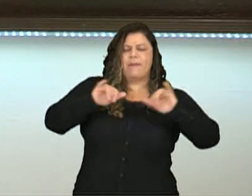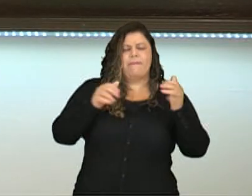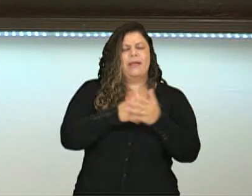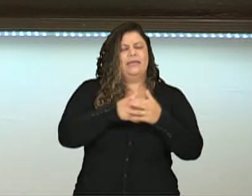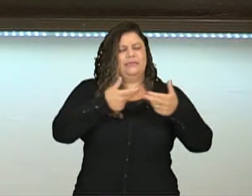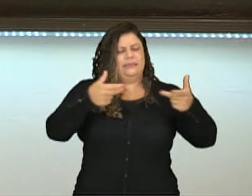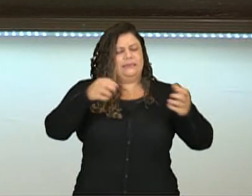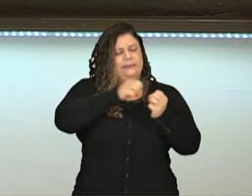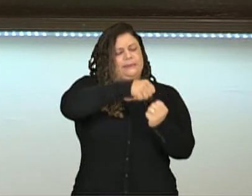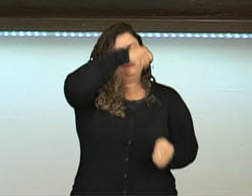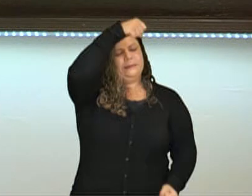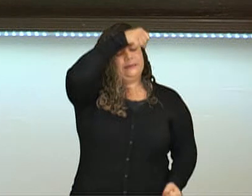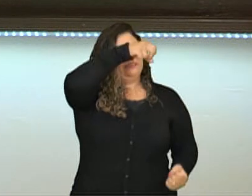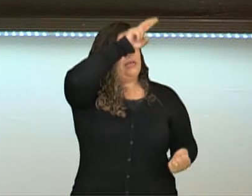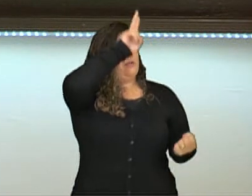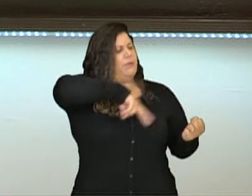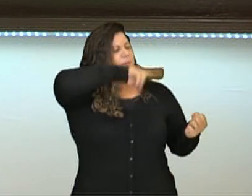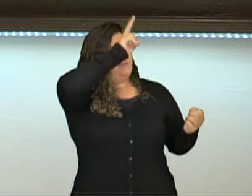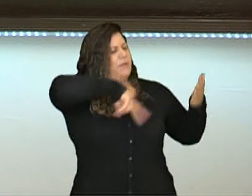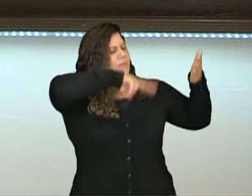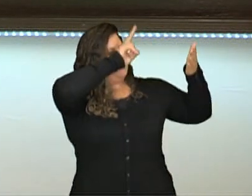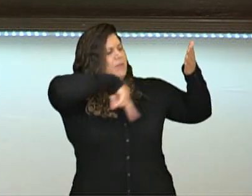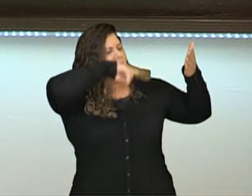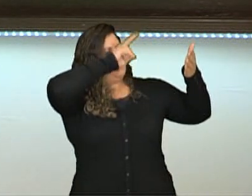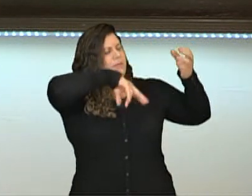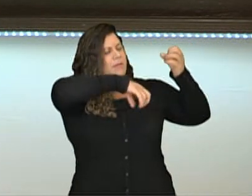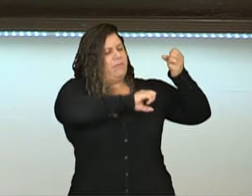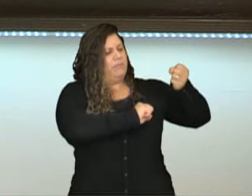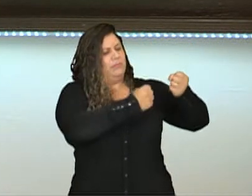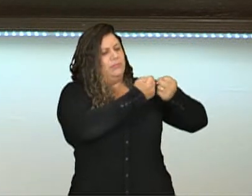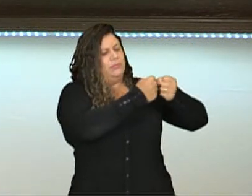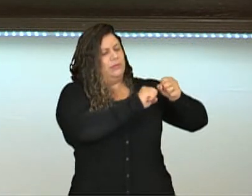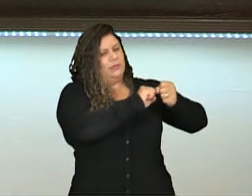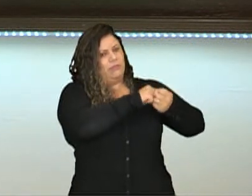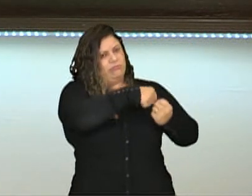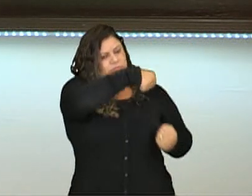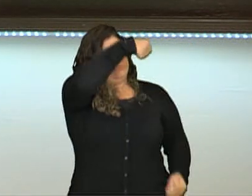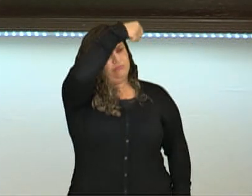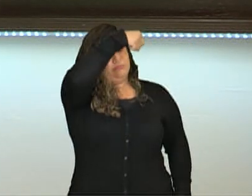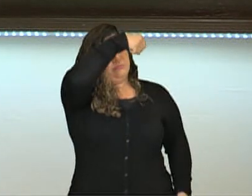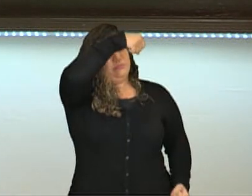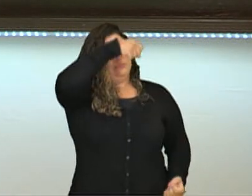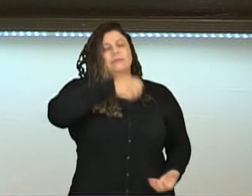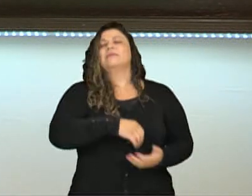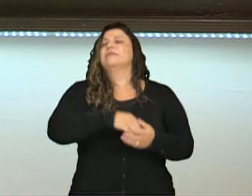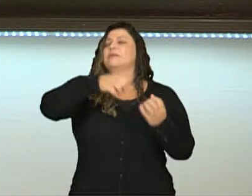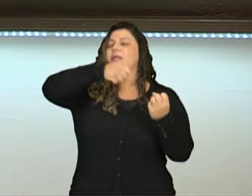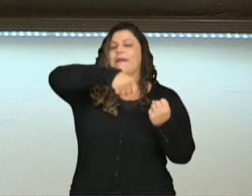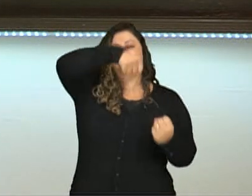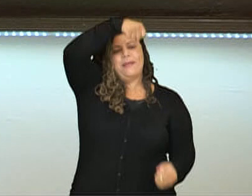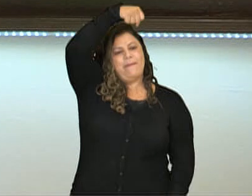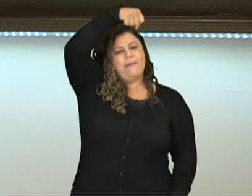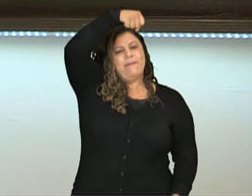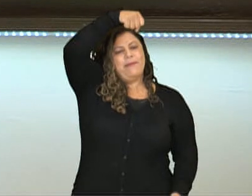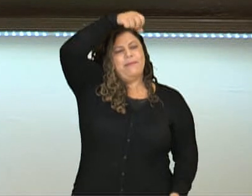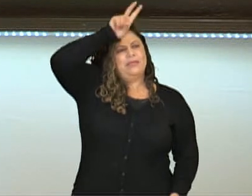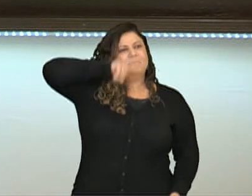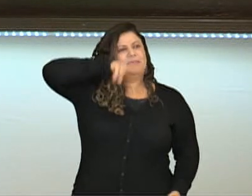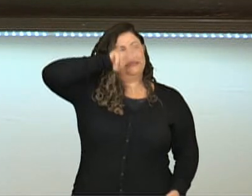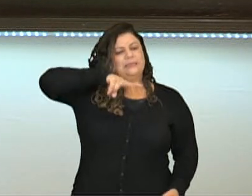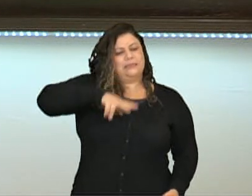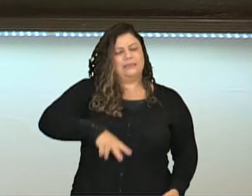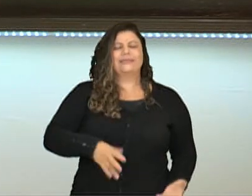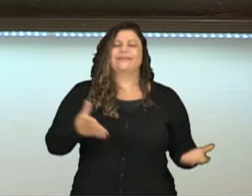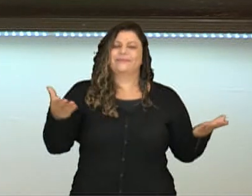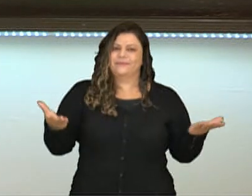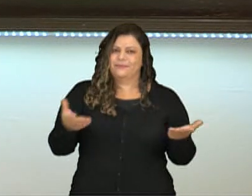foram montados dos cereais do trigo. Por favor, pode ler. Ele abria. Na região de Tebas foi encontrado, eu